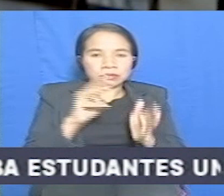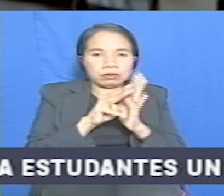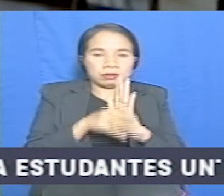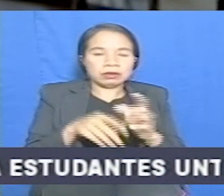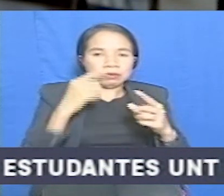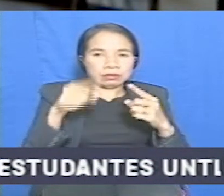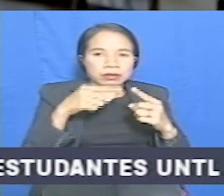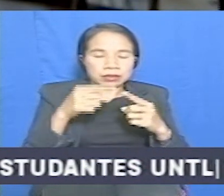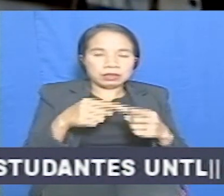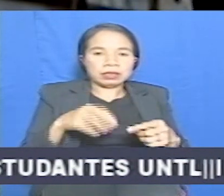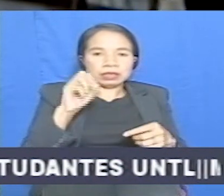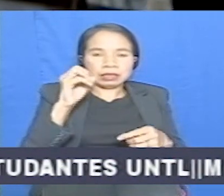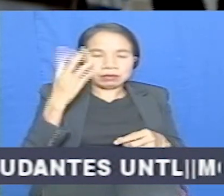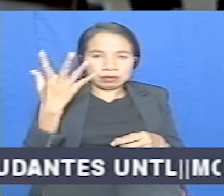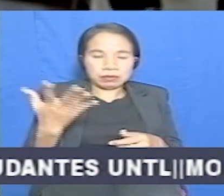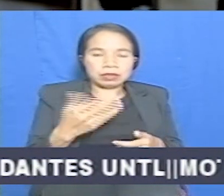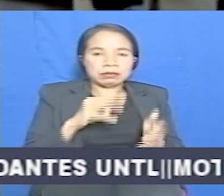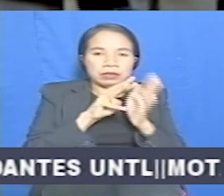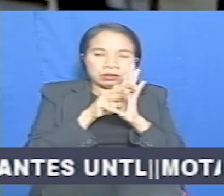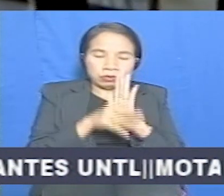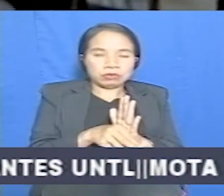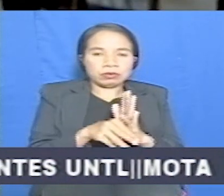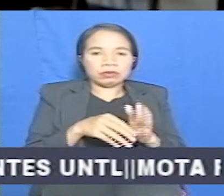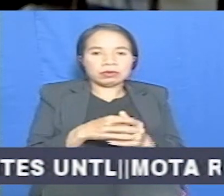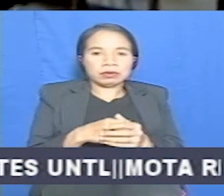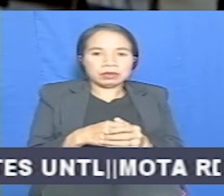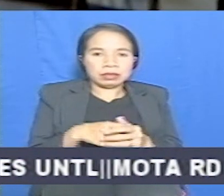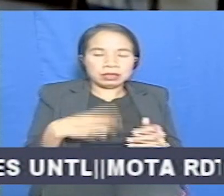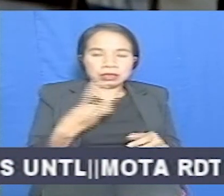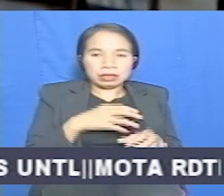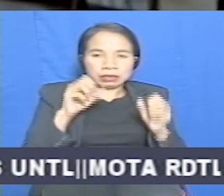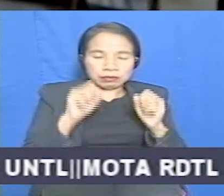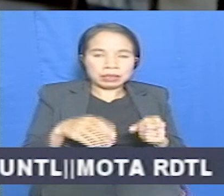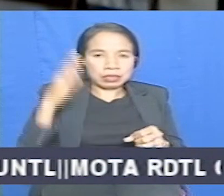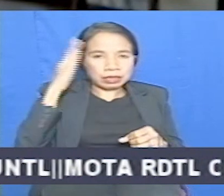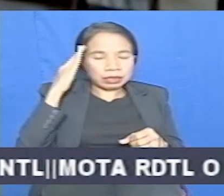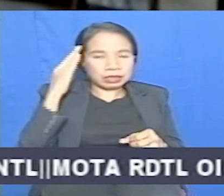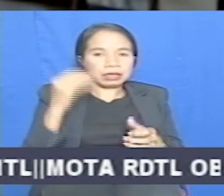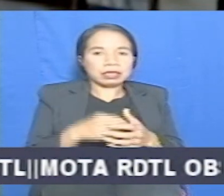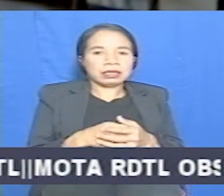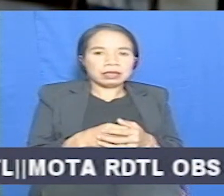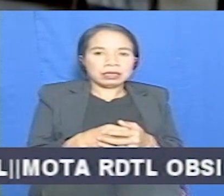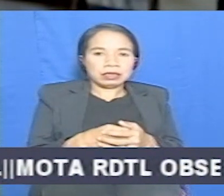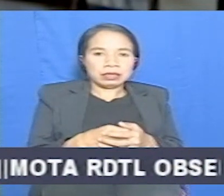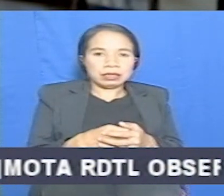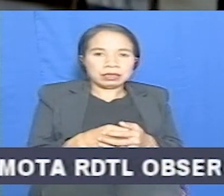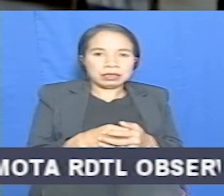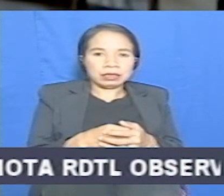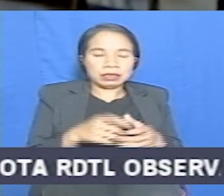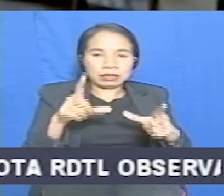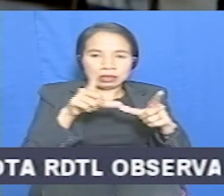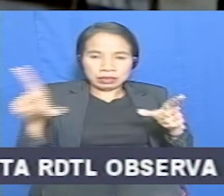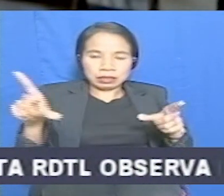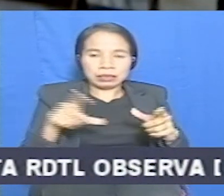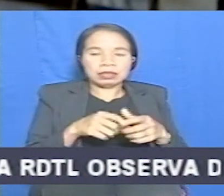Penghira ita ya 15 minutos ni larang ita belha detekta linya ruah ina ba. Ita deklara